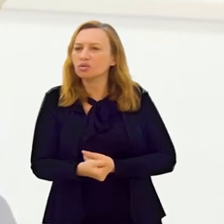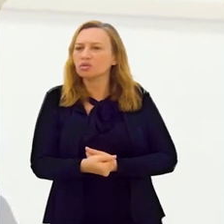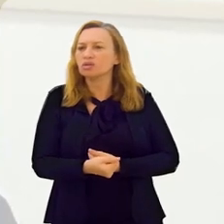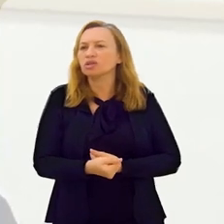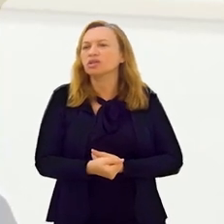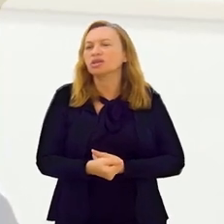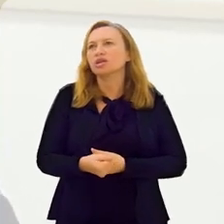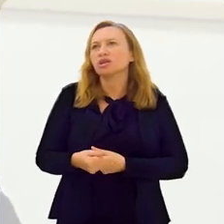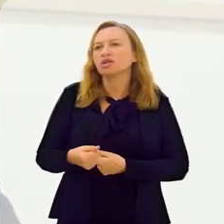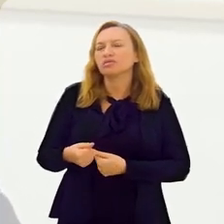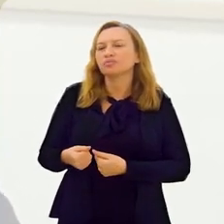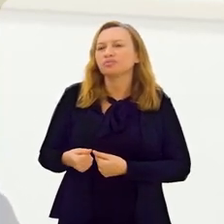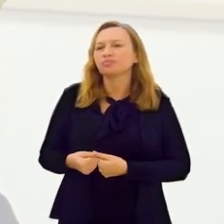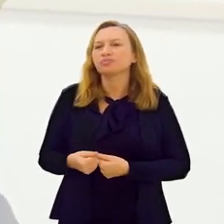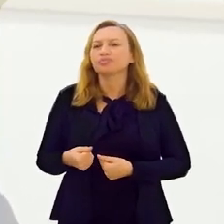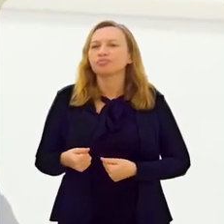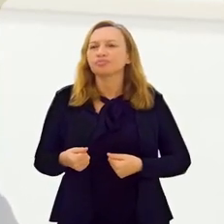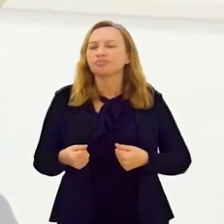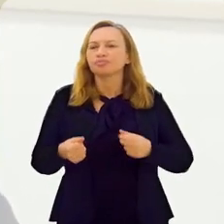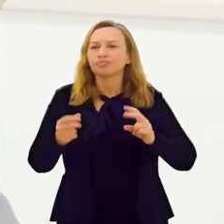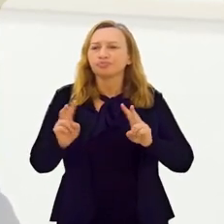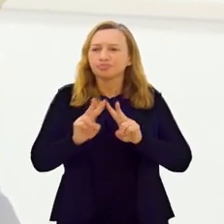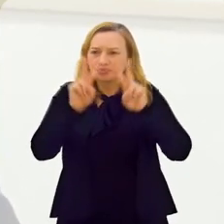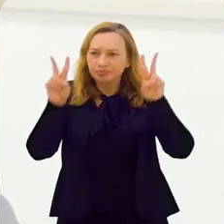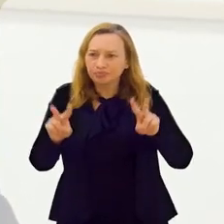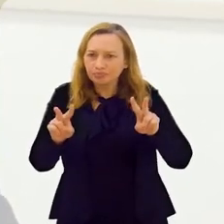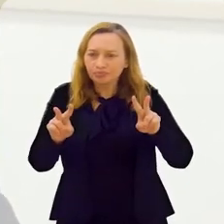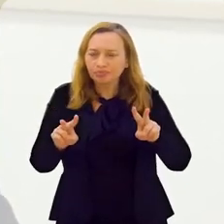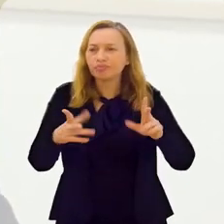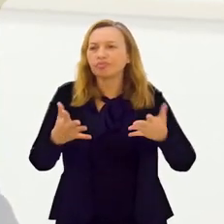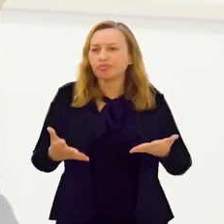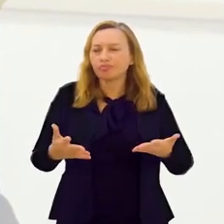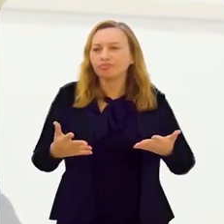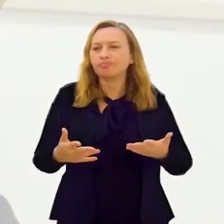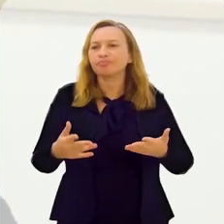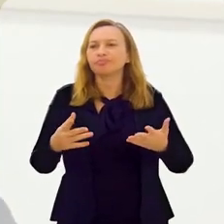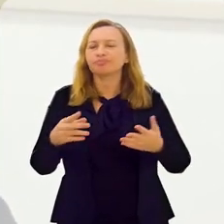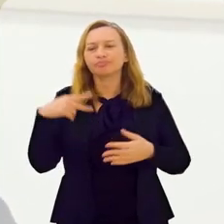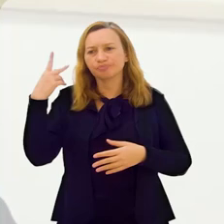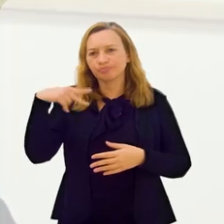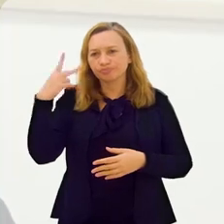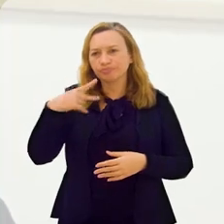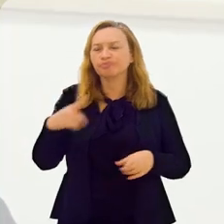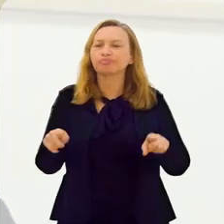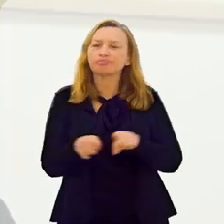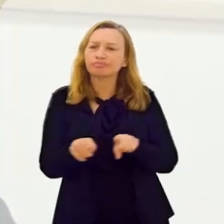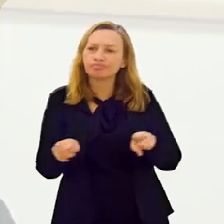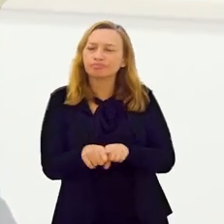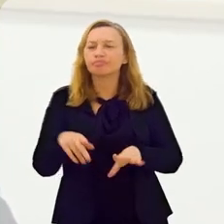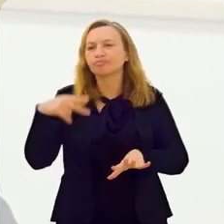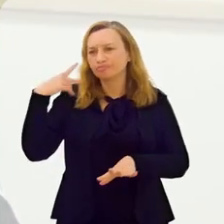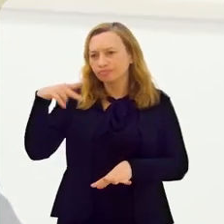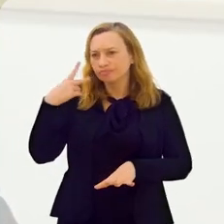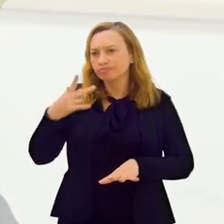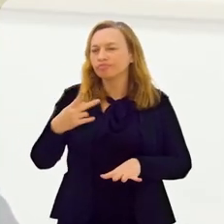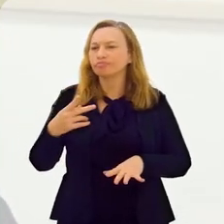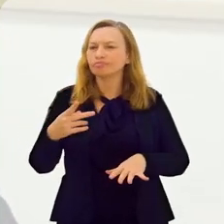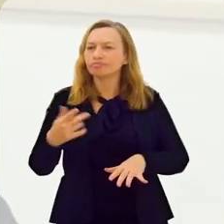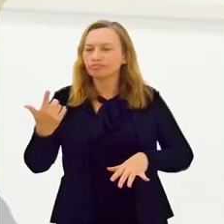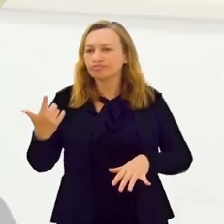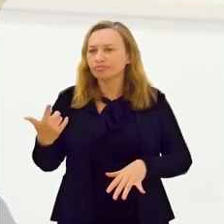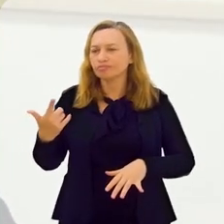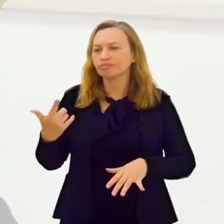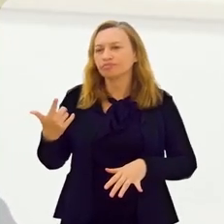forma fantástica que eu imagino e que dá, digamos, uma visibilidade até no ponto de vista político. Também